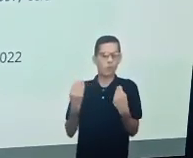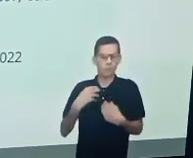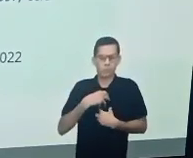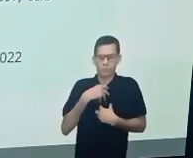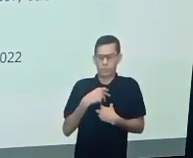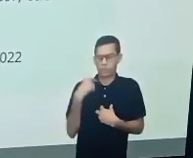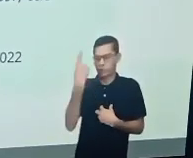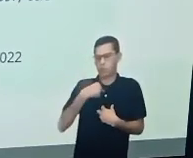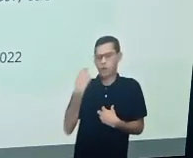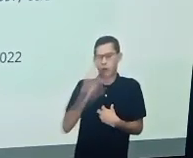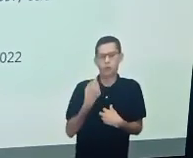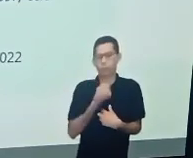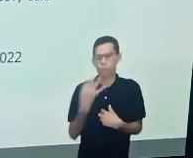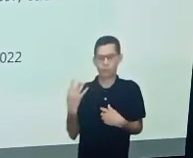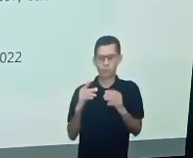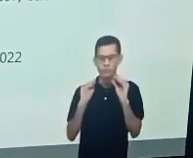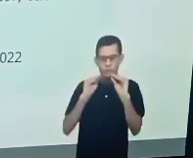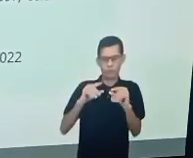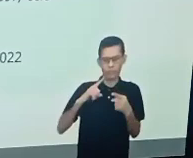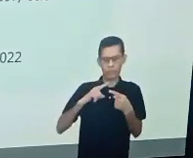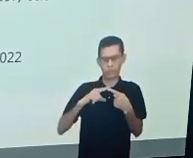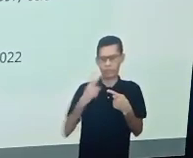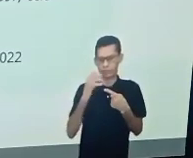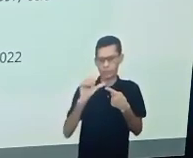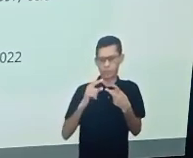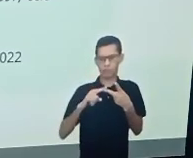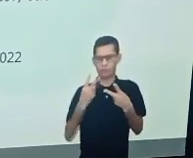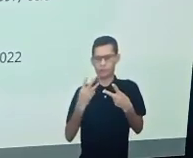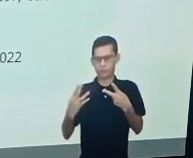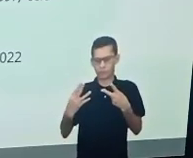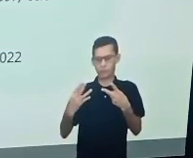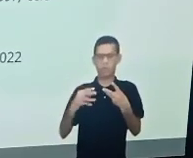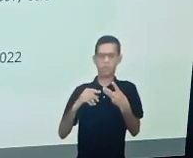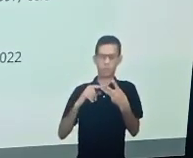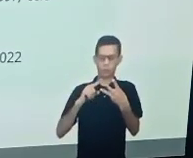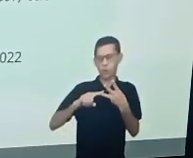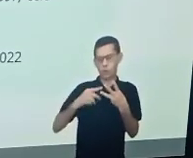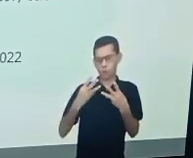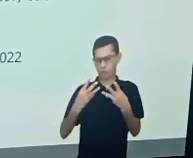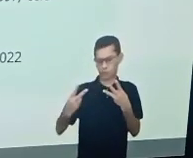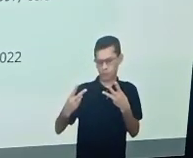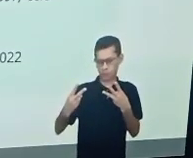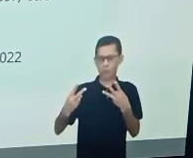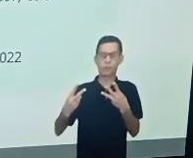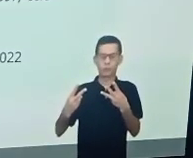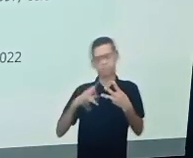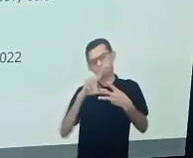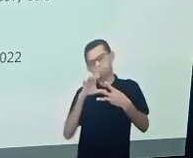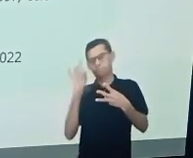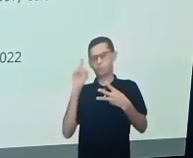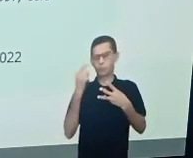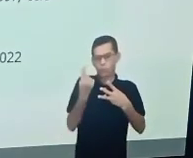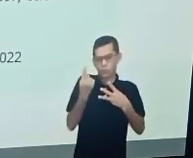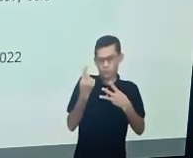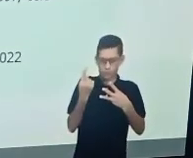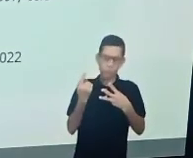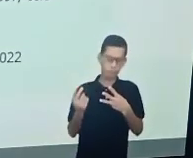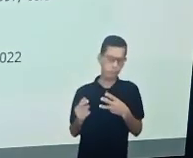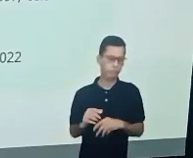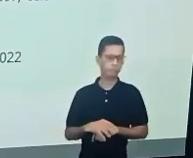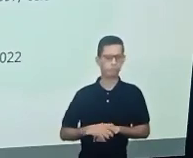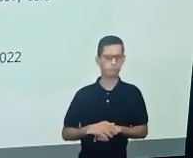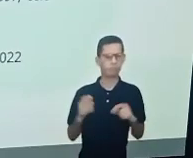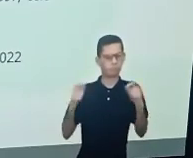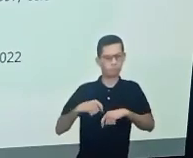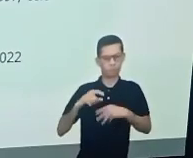ele? 19, 24 ou 32. Ele vai poder optar por essa gama de carga